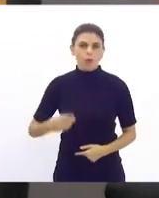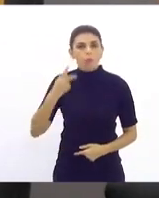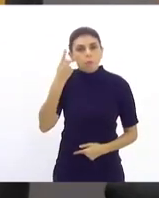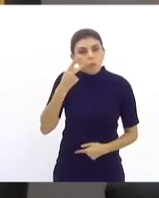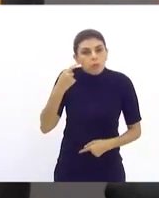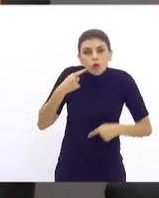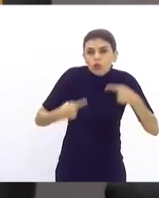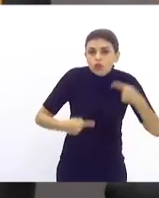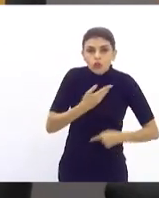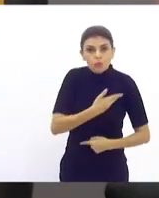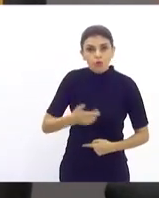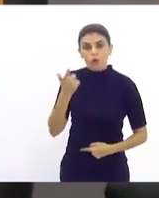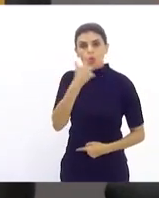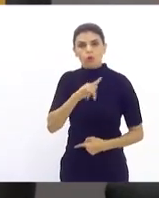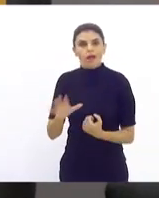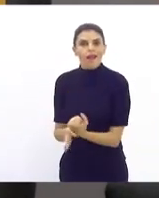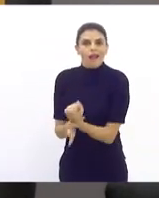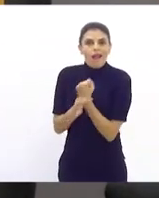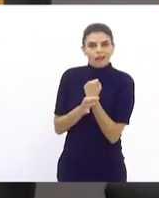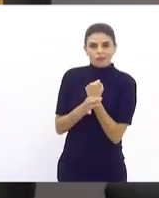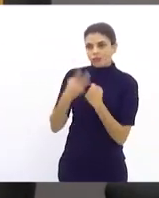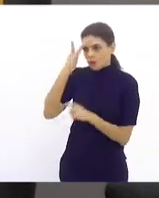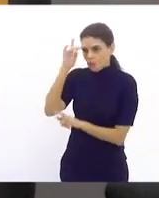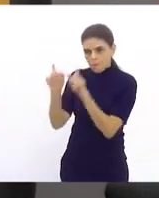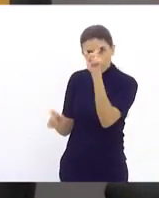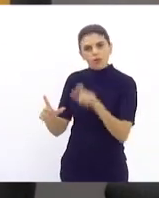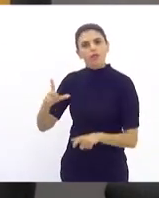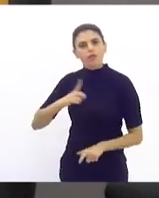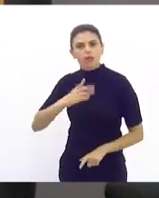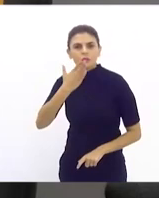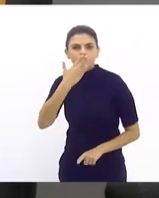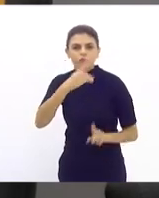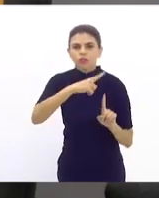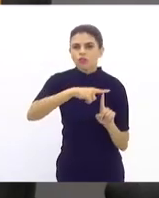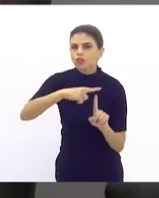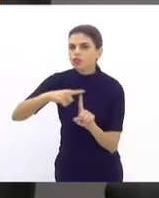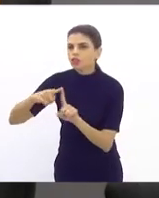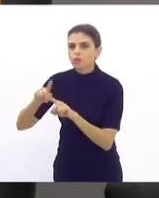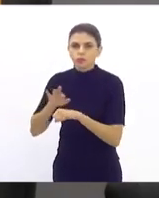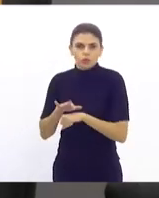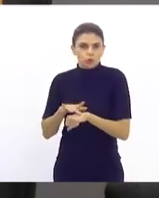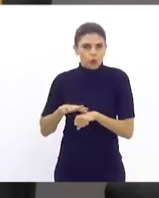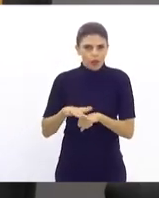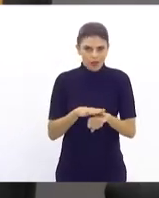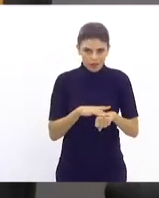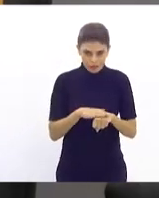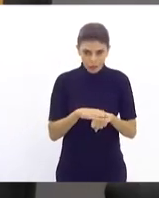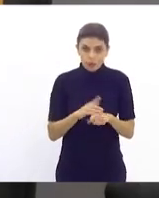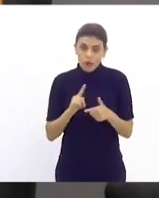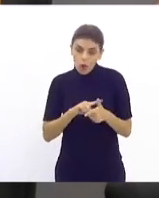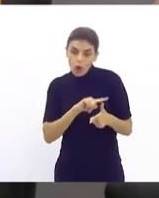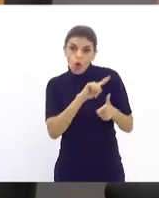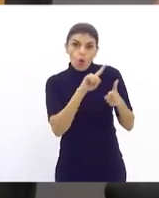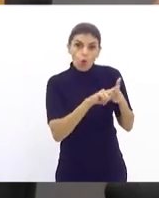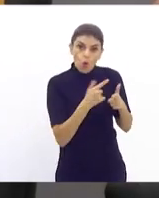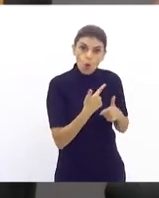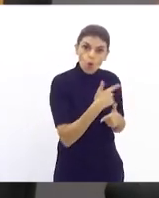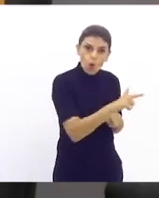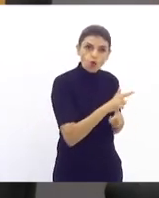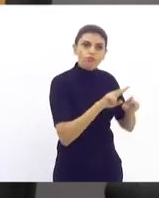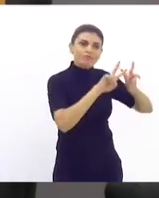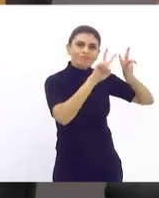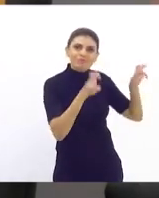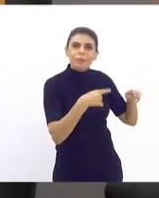garantir às pessoas que têm esse tipo de doença. O outro fala mais da questão